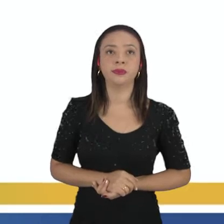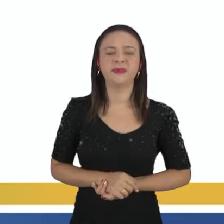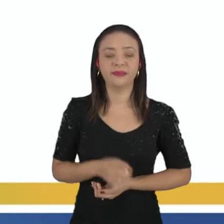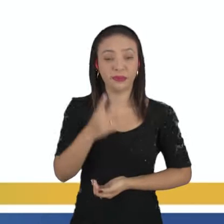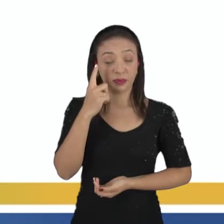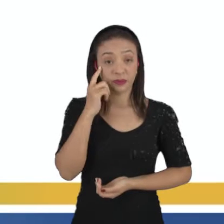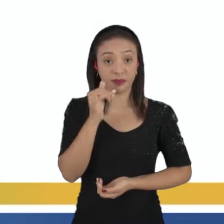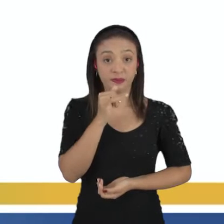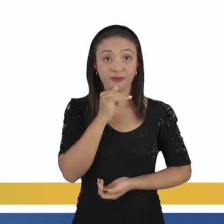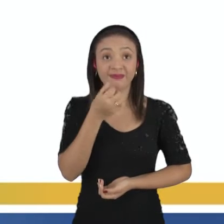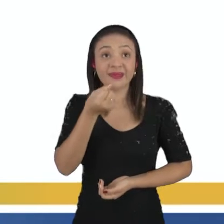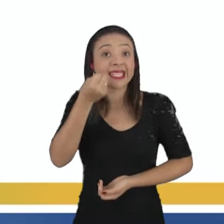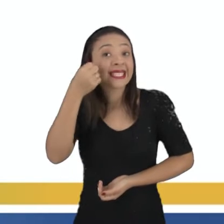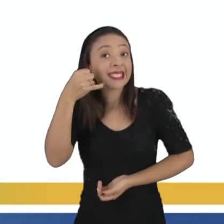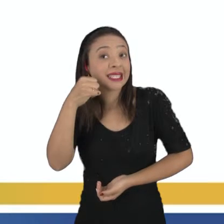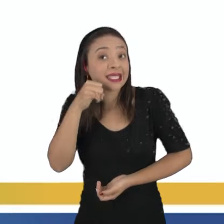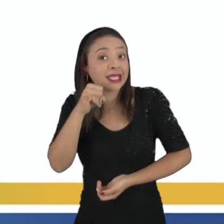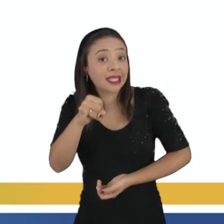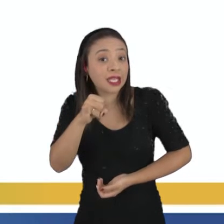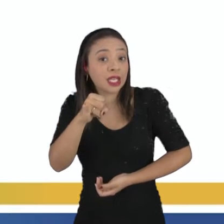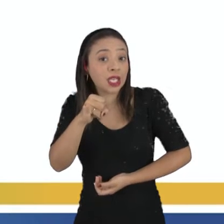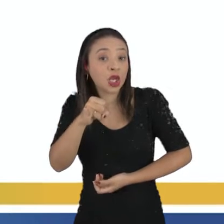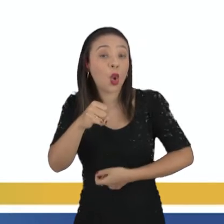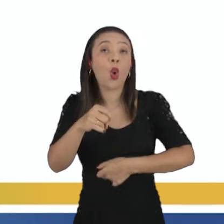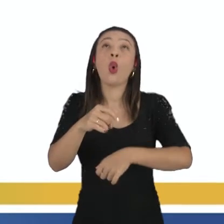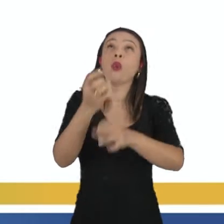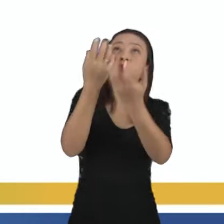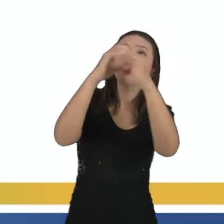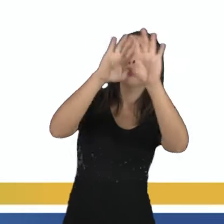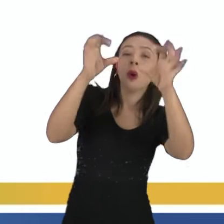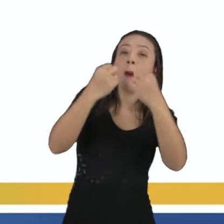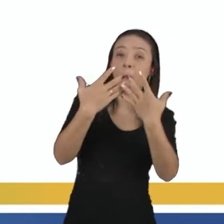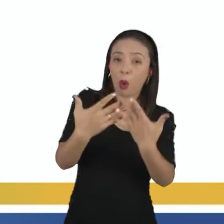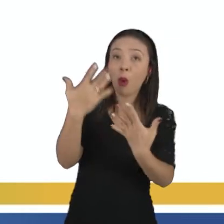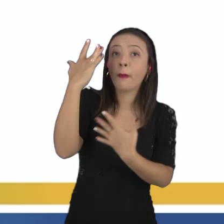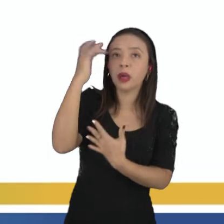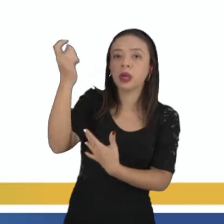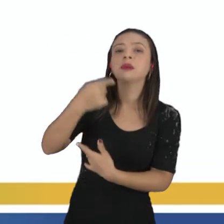Olha o exemplo. Se fizer bom tempo amanhã, eu vou.